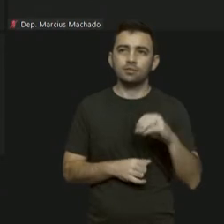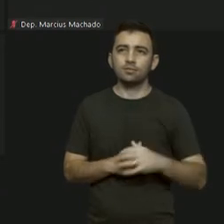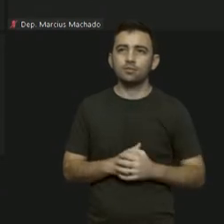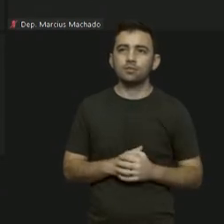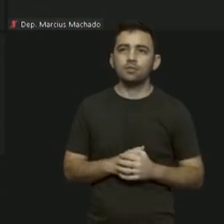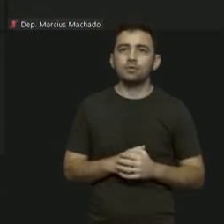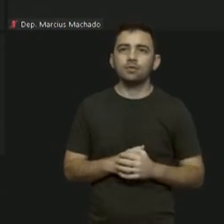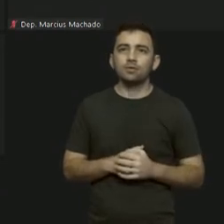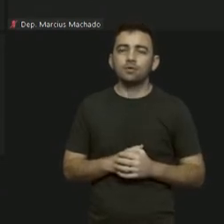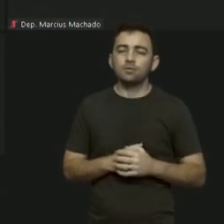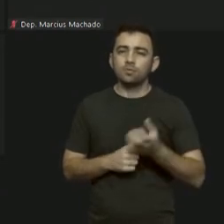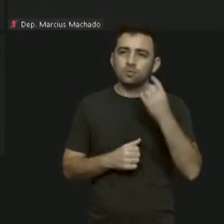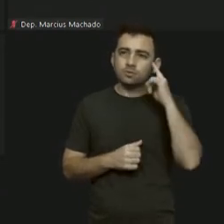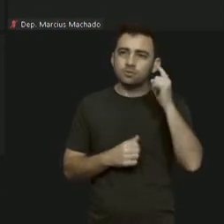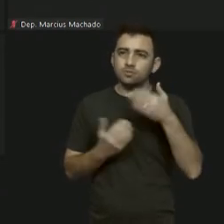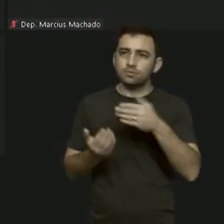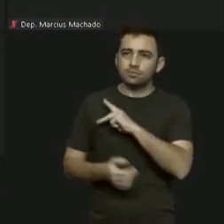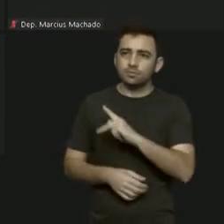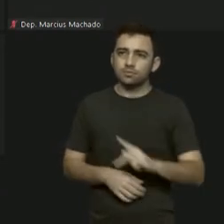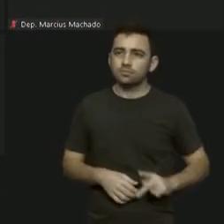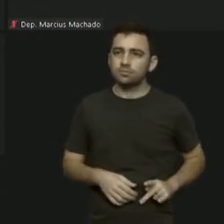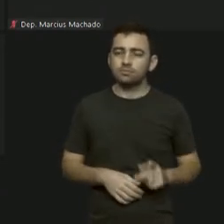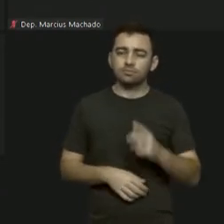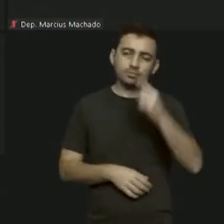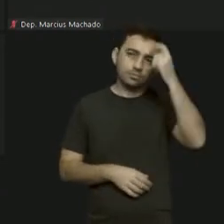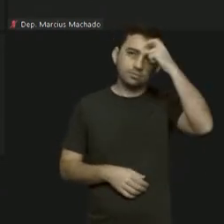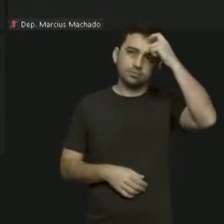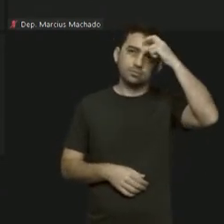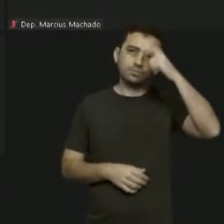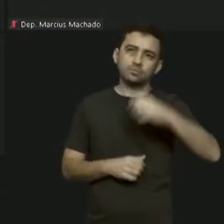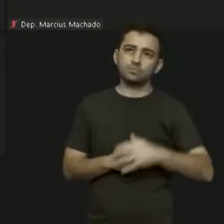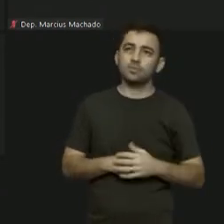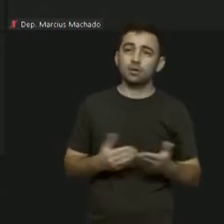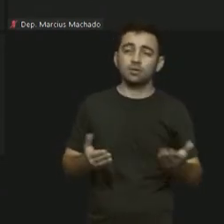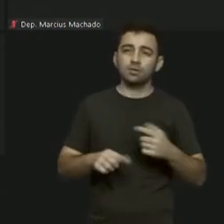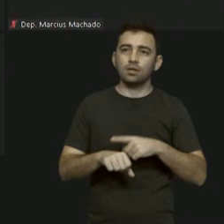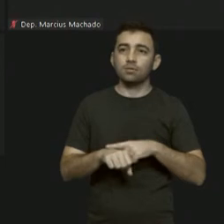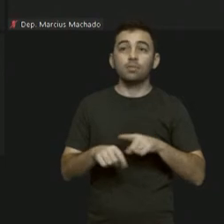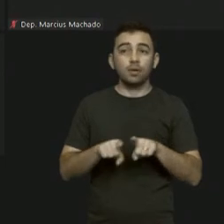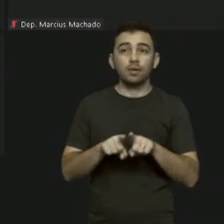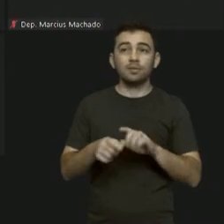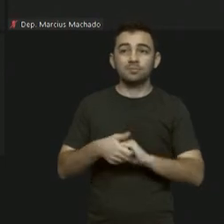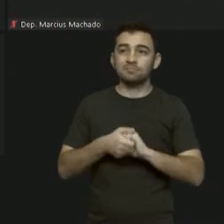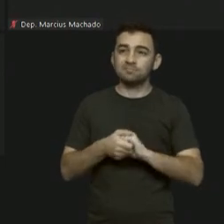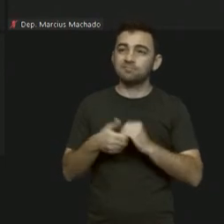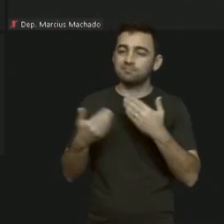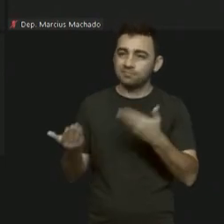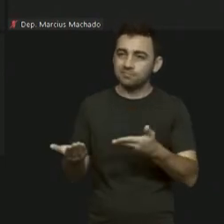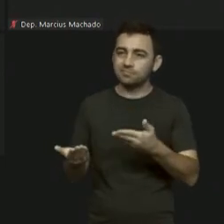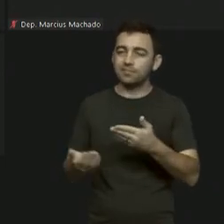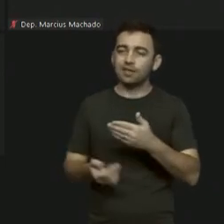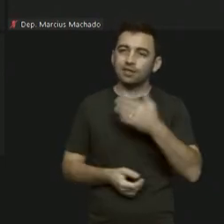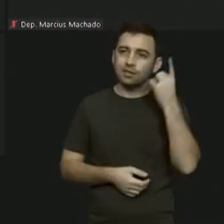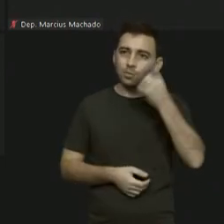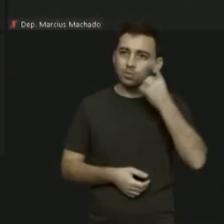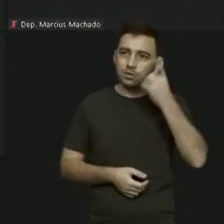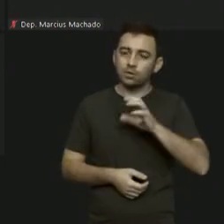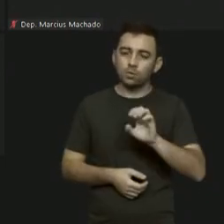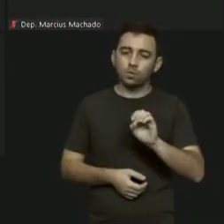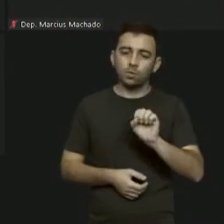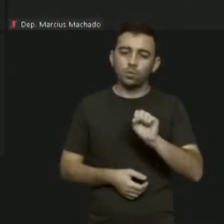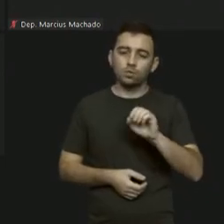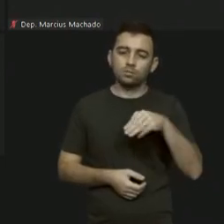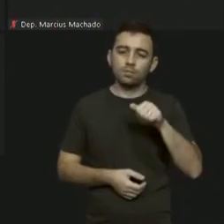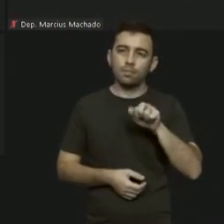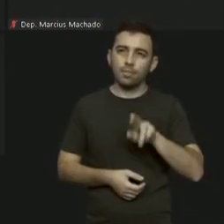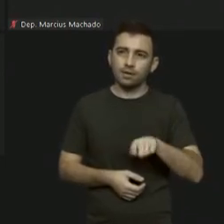Bom dia, presidente, deputado Maurício. Em tempo aí, cumprimentar também o deputado Osmar, para cumprimentar pela posse,